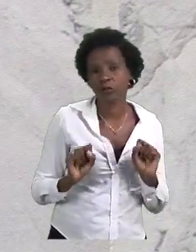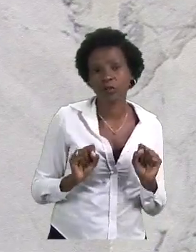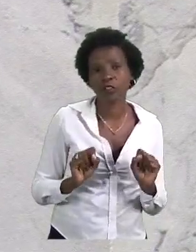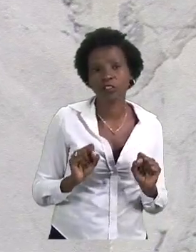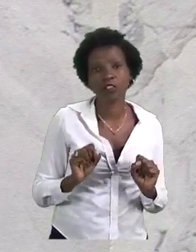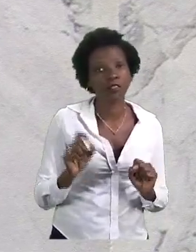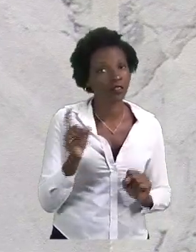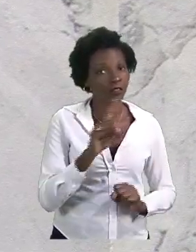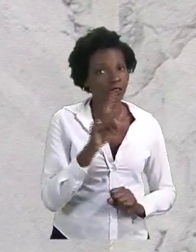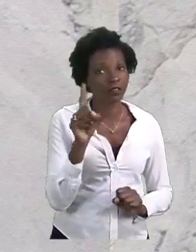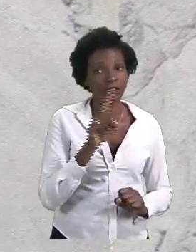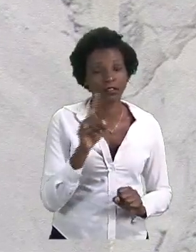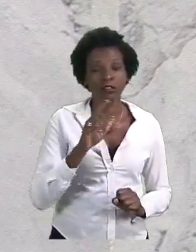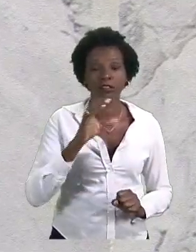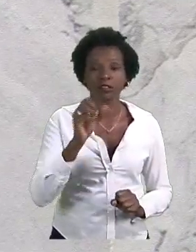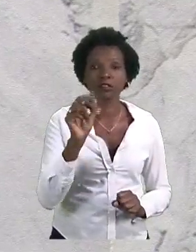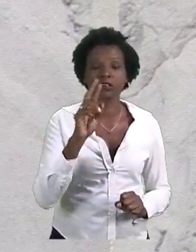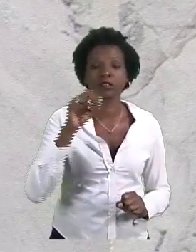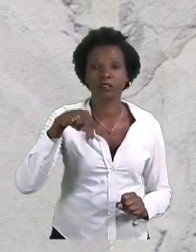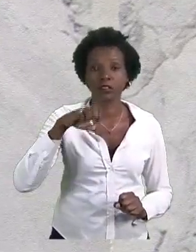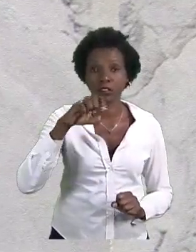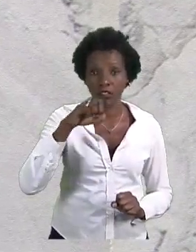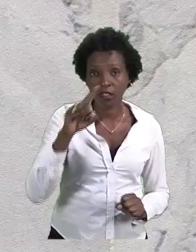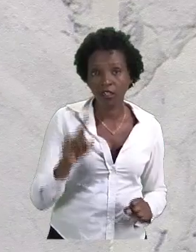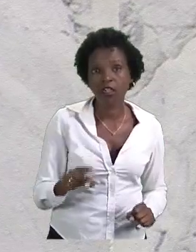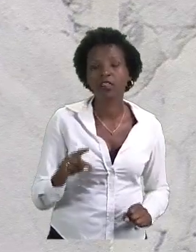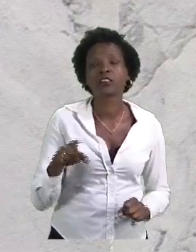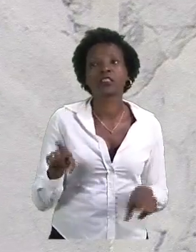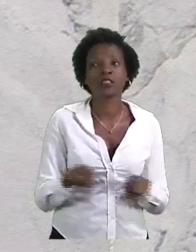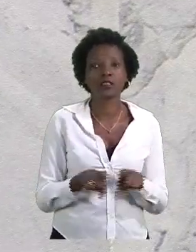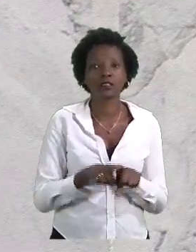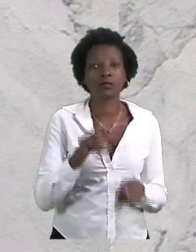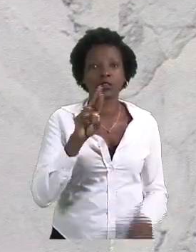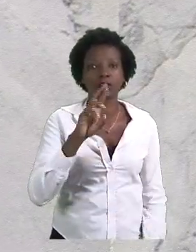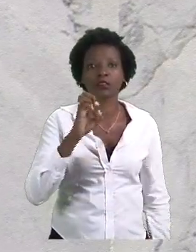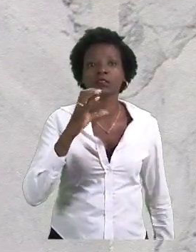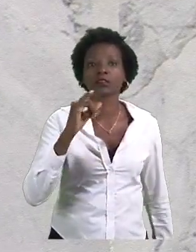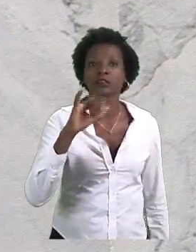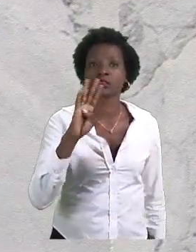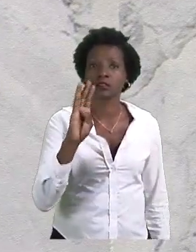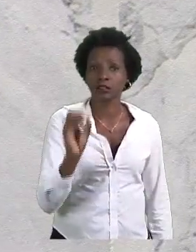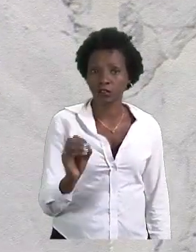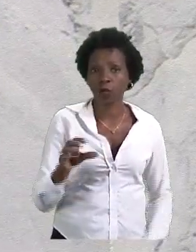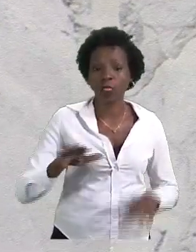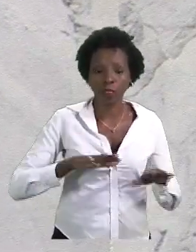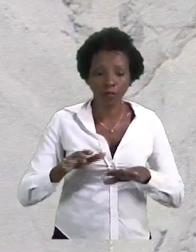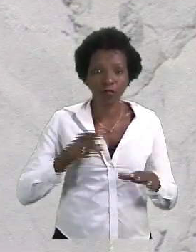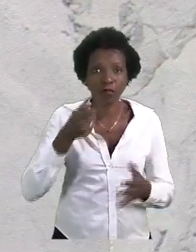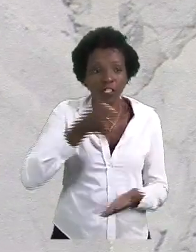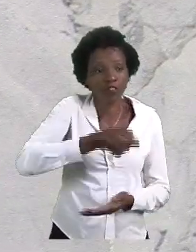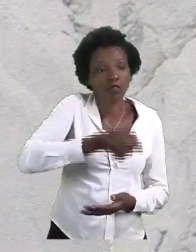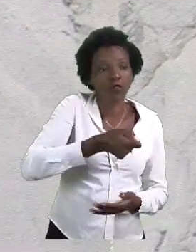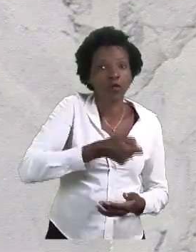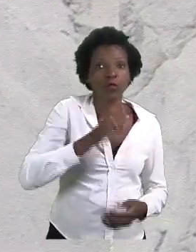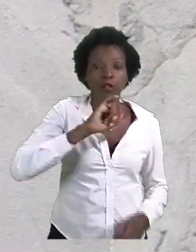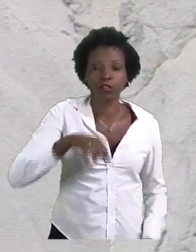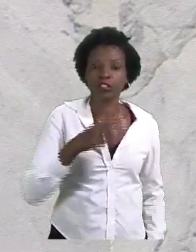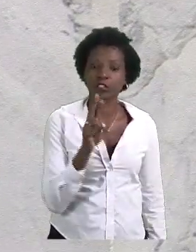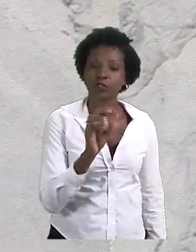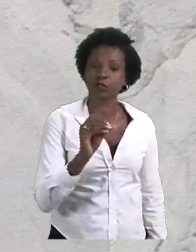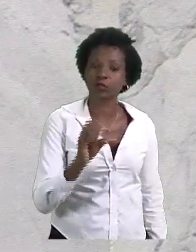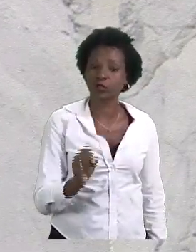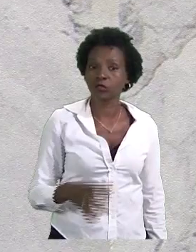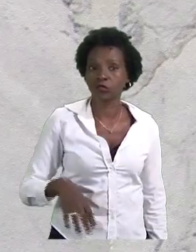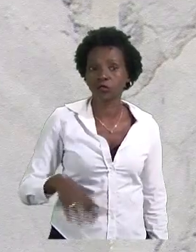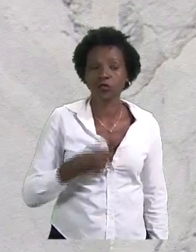recibos e contaram que o movimento até cobrava juros. No Jornal Nacional, uma peruana afirmou que inadimplentes